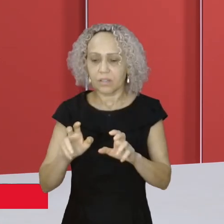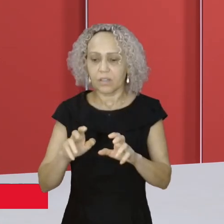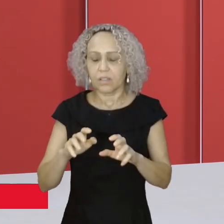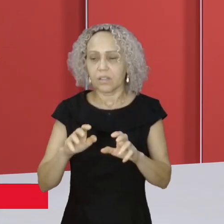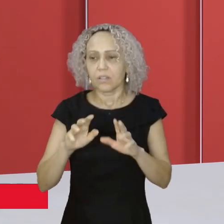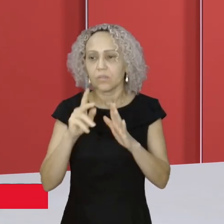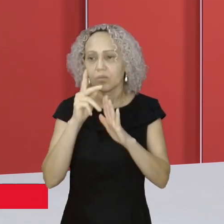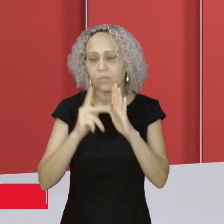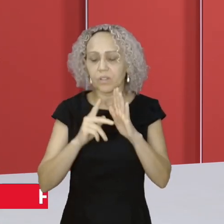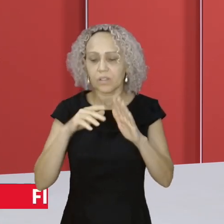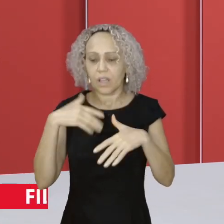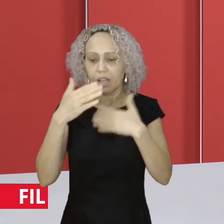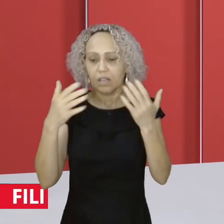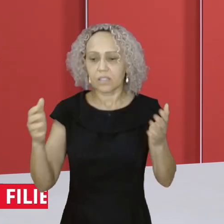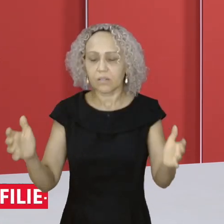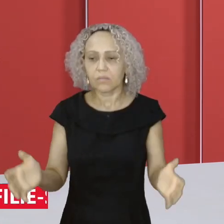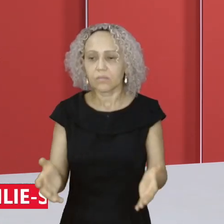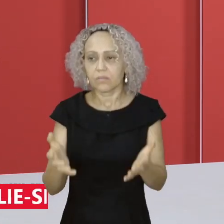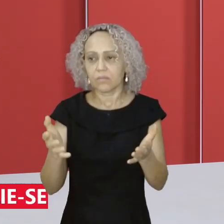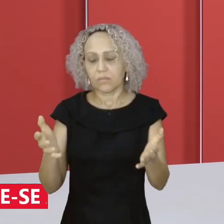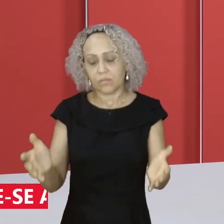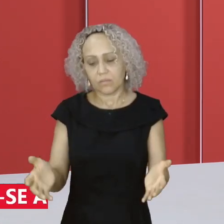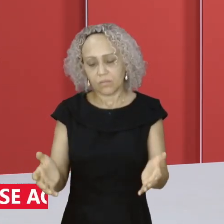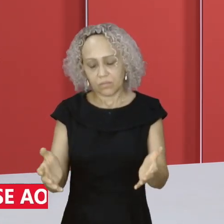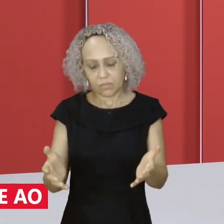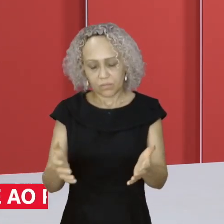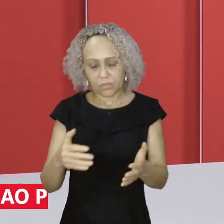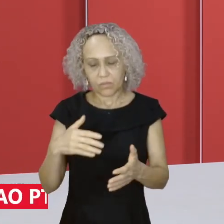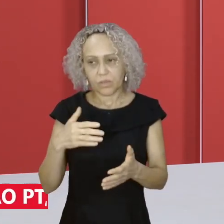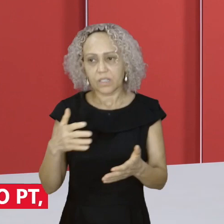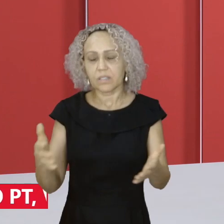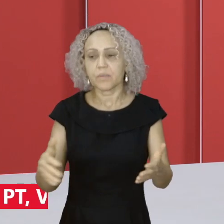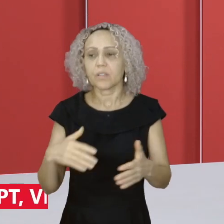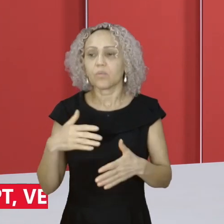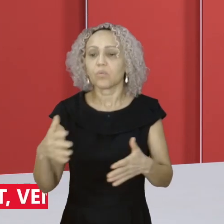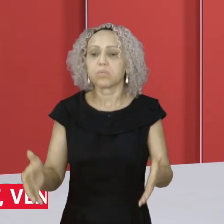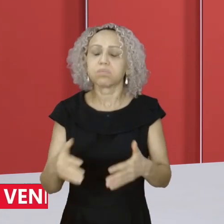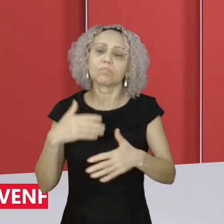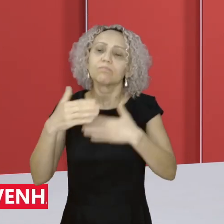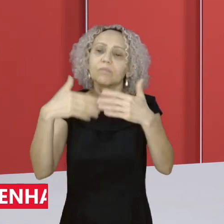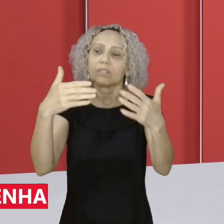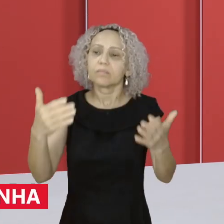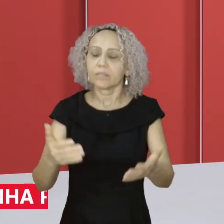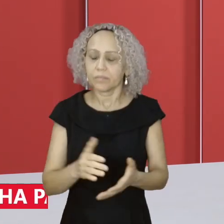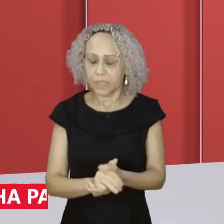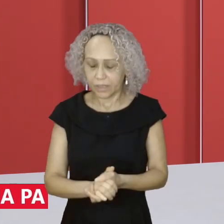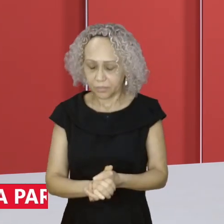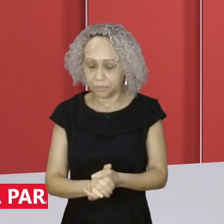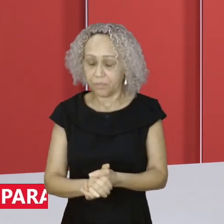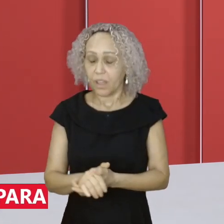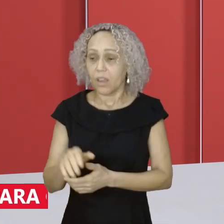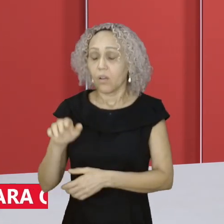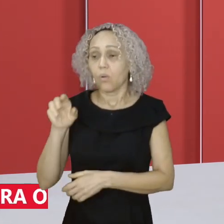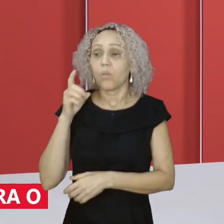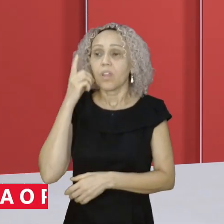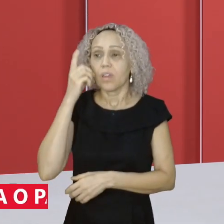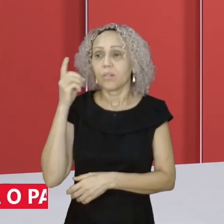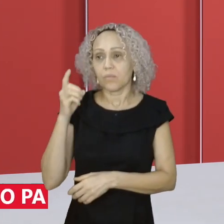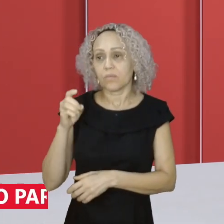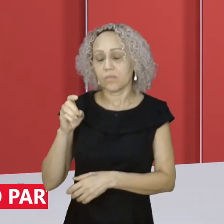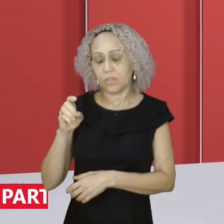deputado federal Nilton Tato, do PT de São Paulo, vai falar com a gente sobre os investimentos em transição energética e